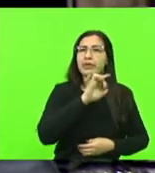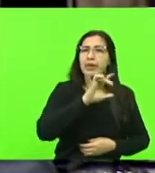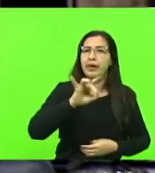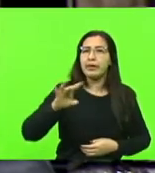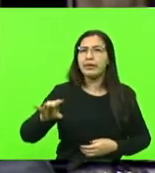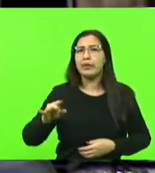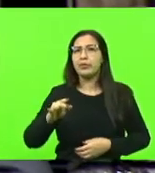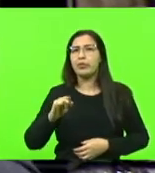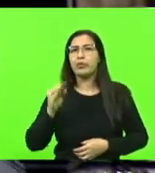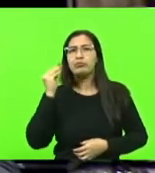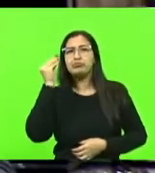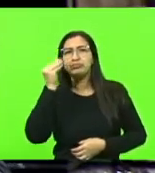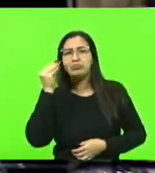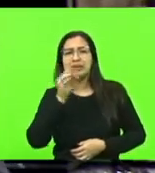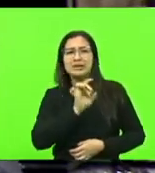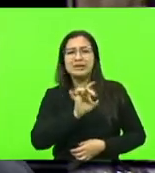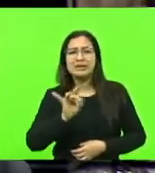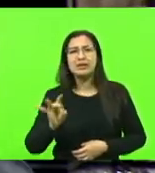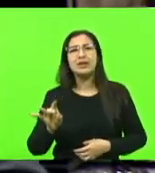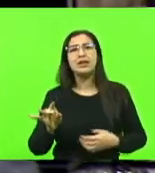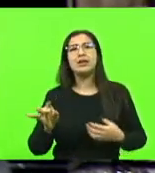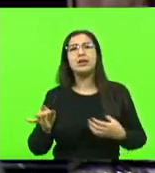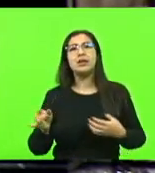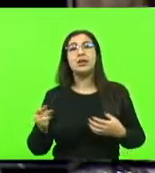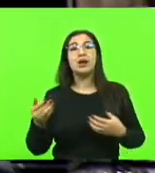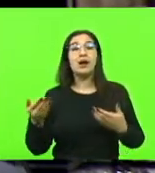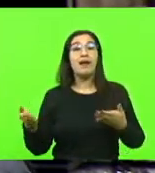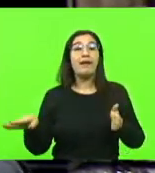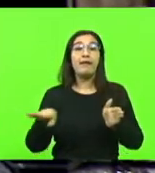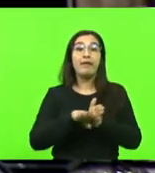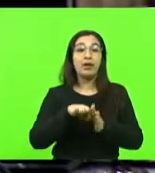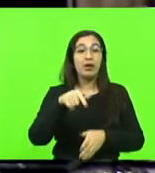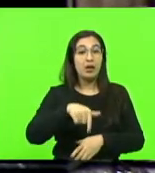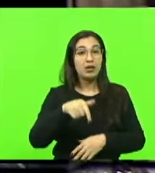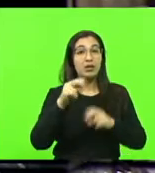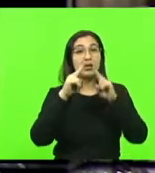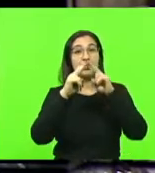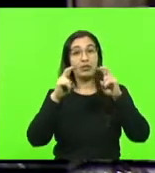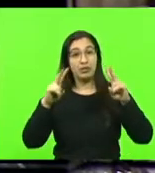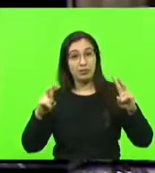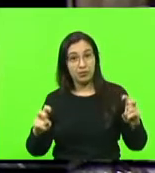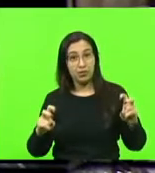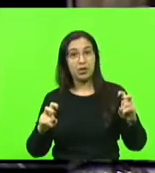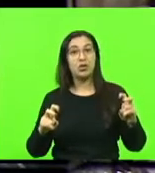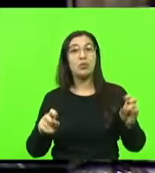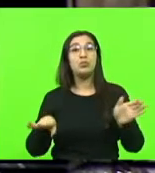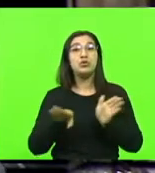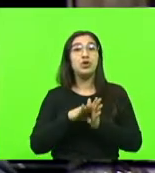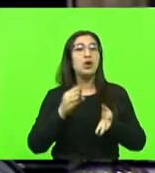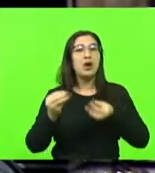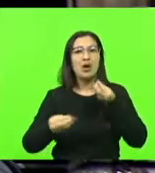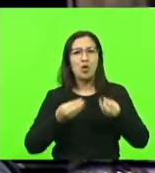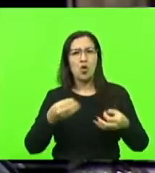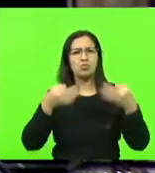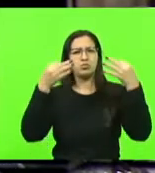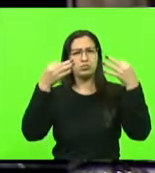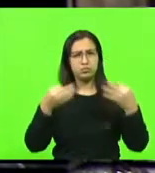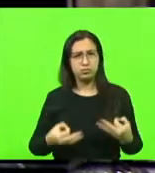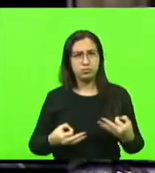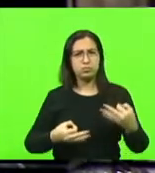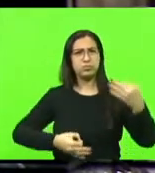cá, para Florianópolis, apoiado por todo esse sentimento de justiça e de trabalho, podermos